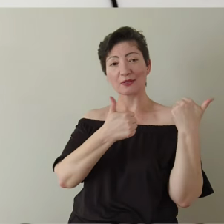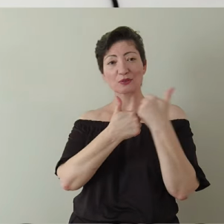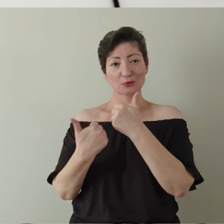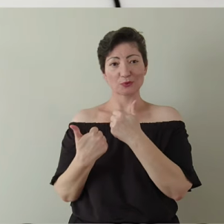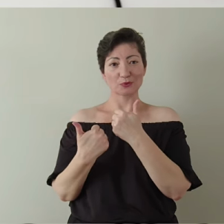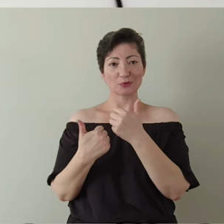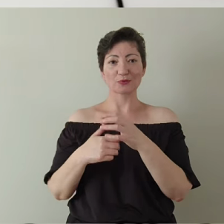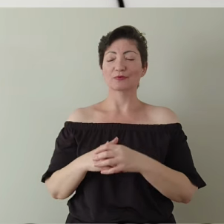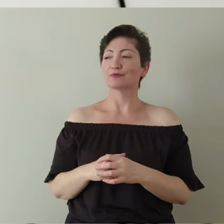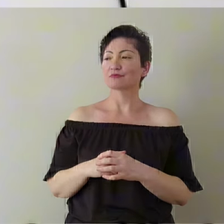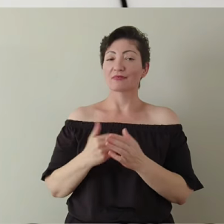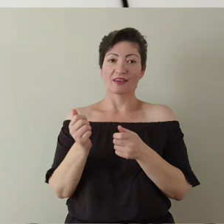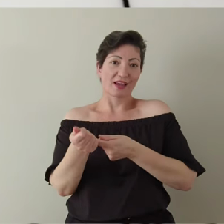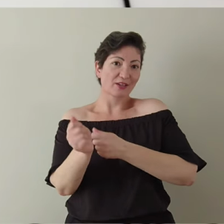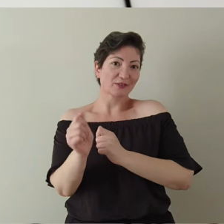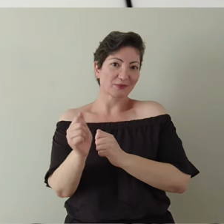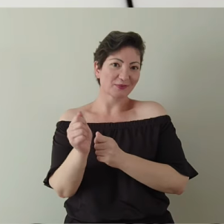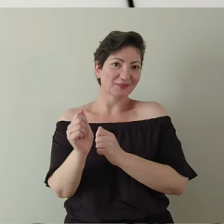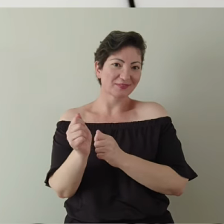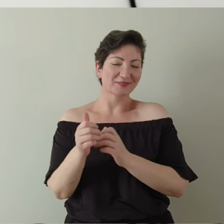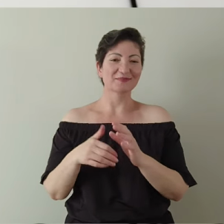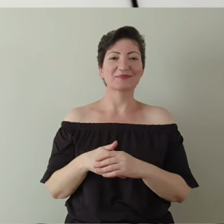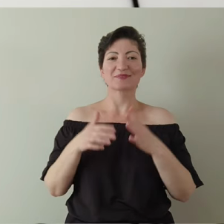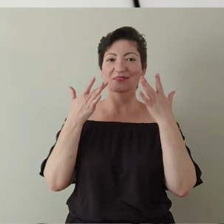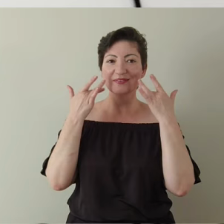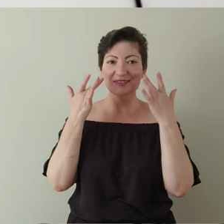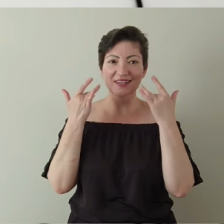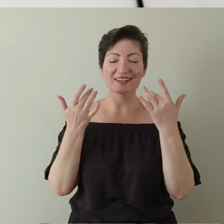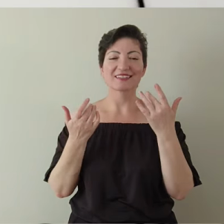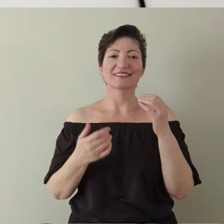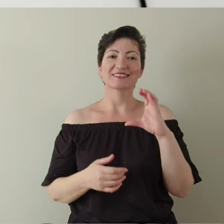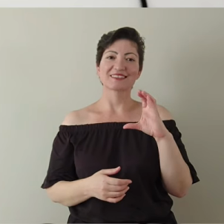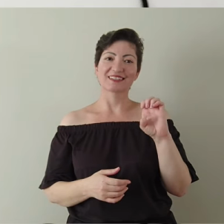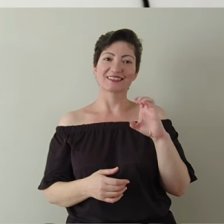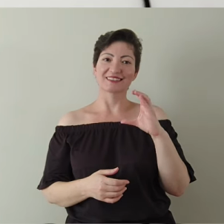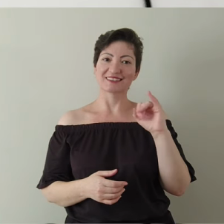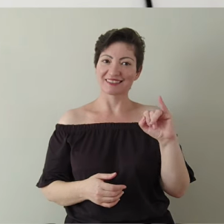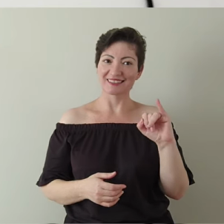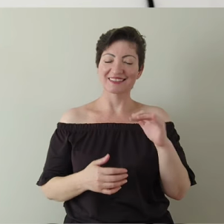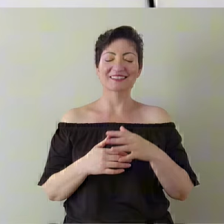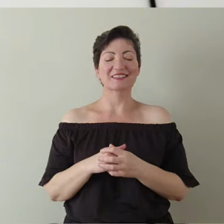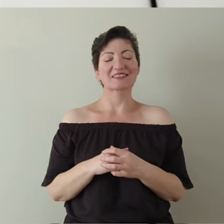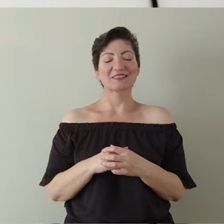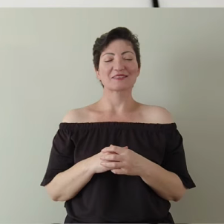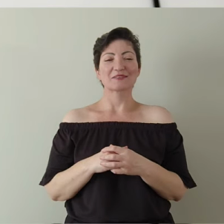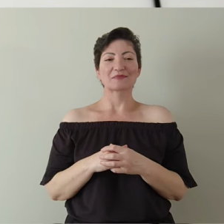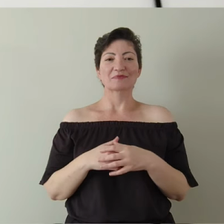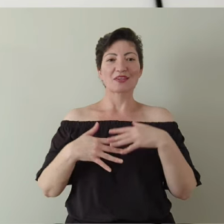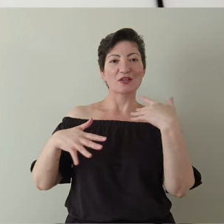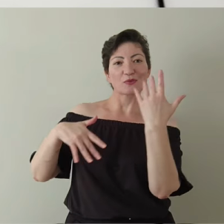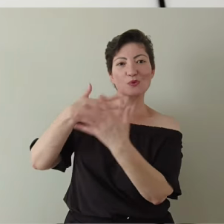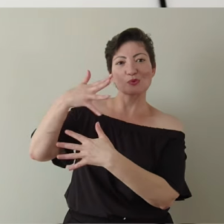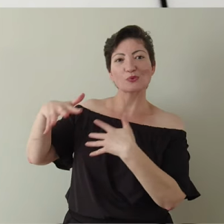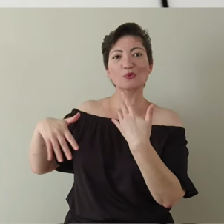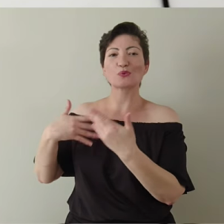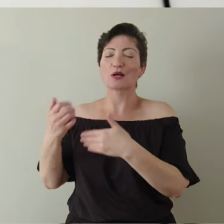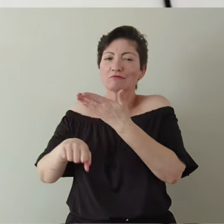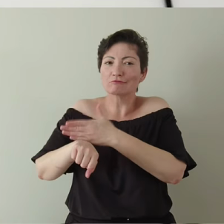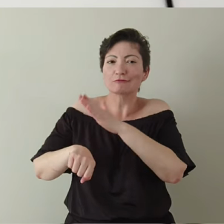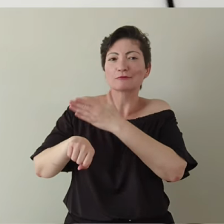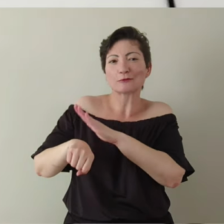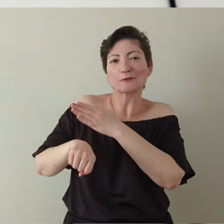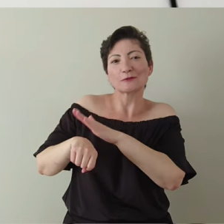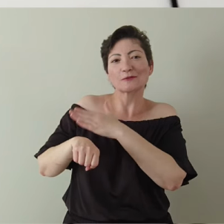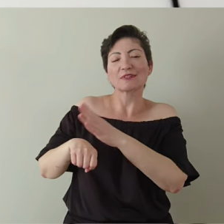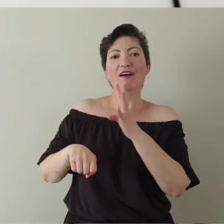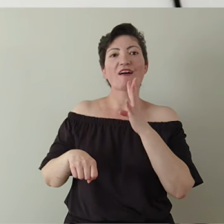outra turma, que era a turma dos adolescentes do Teatro Ceci. E no meio desses ensaios,